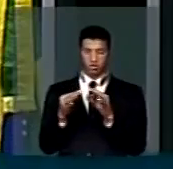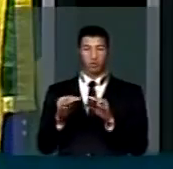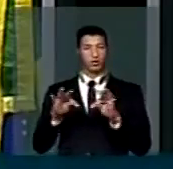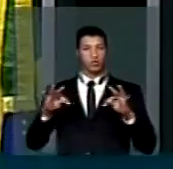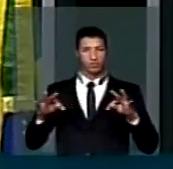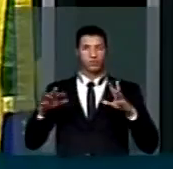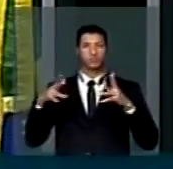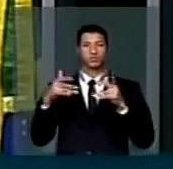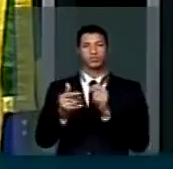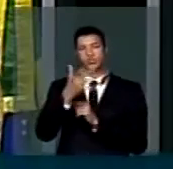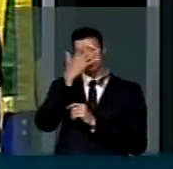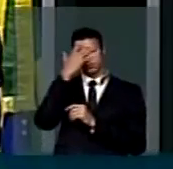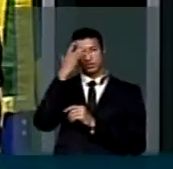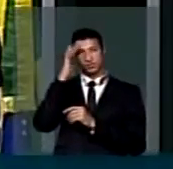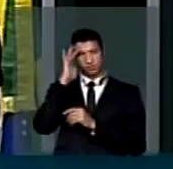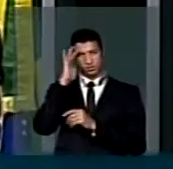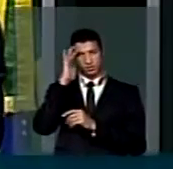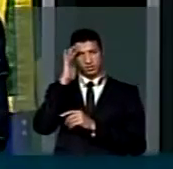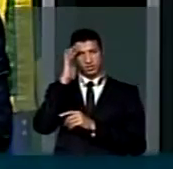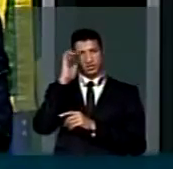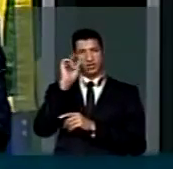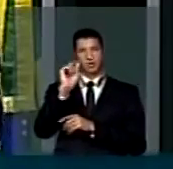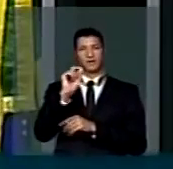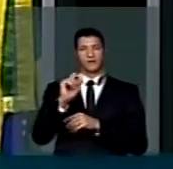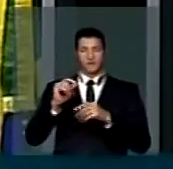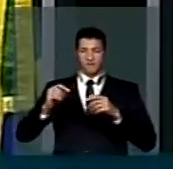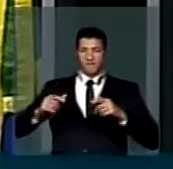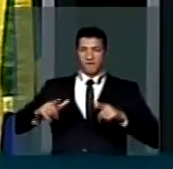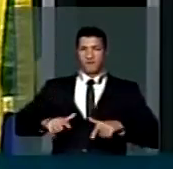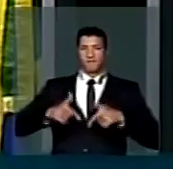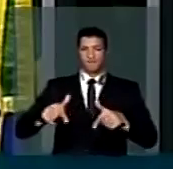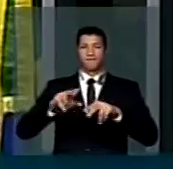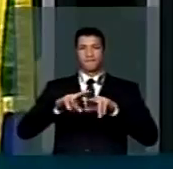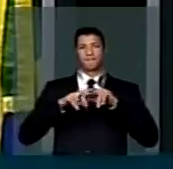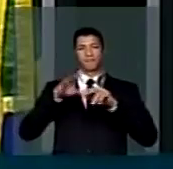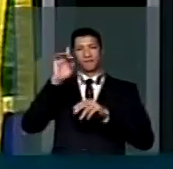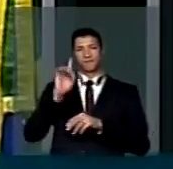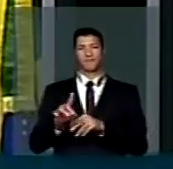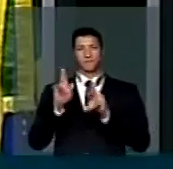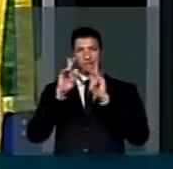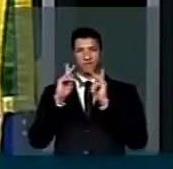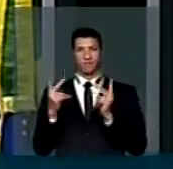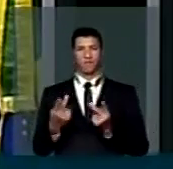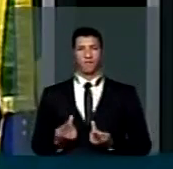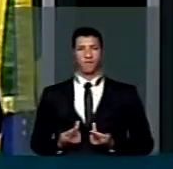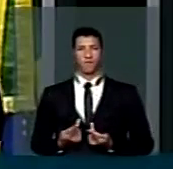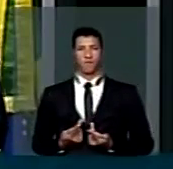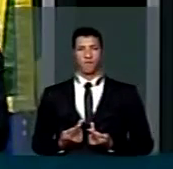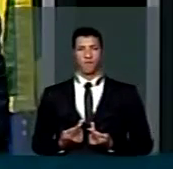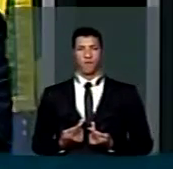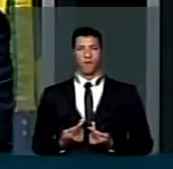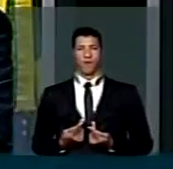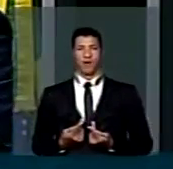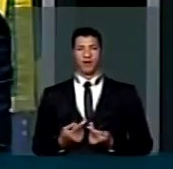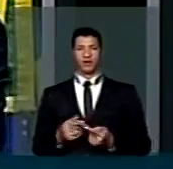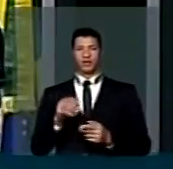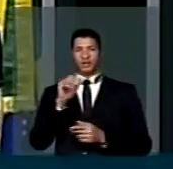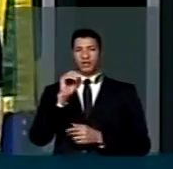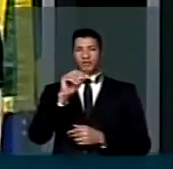de todos aqueles que militam pelos direitos humanos. A